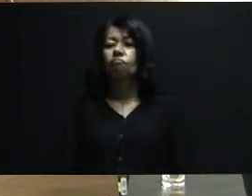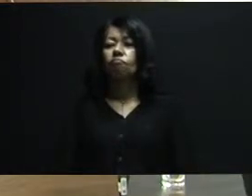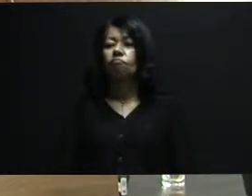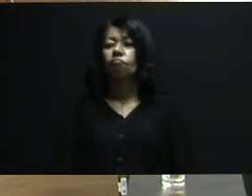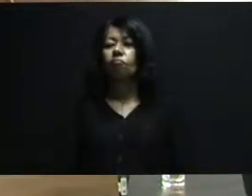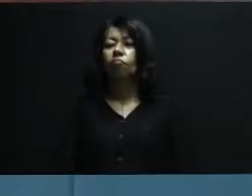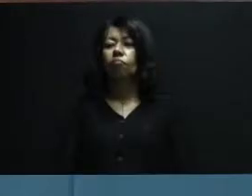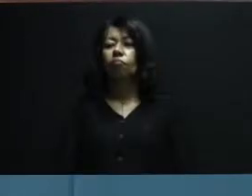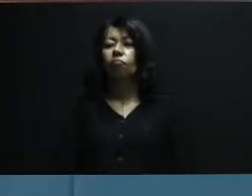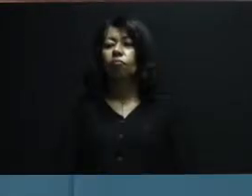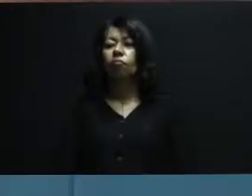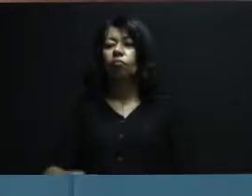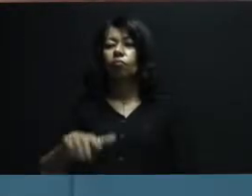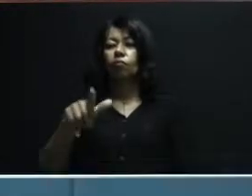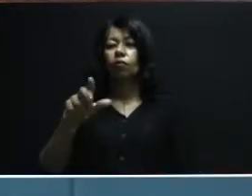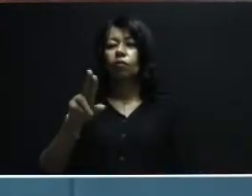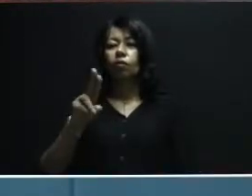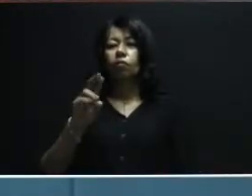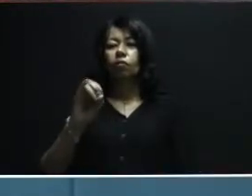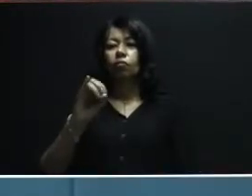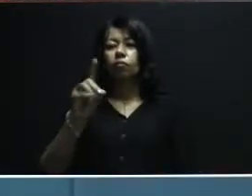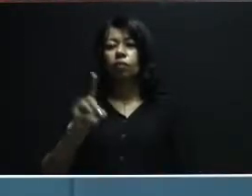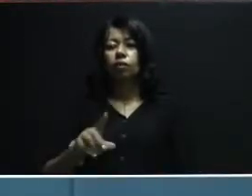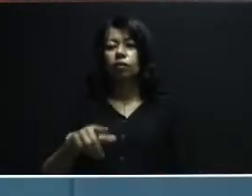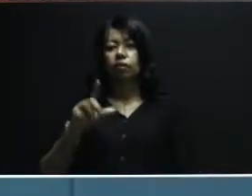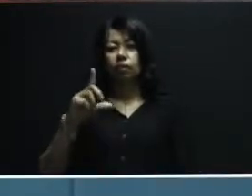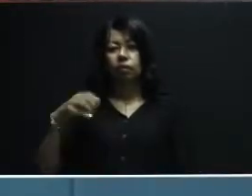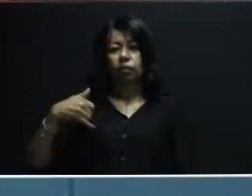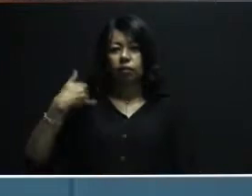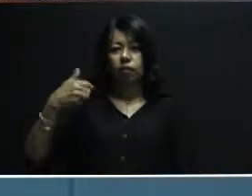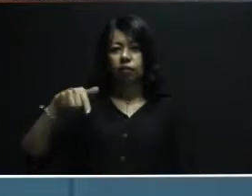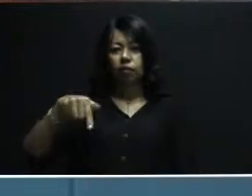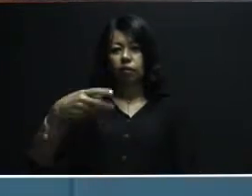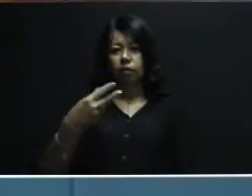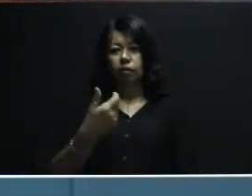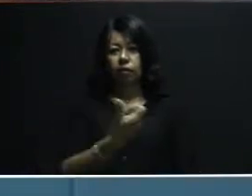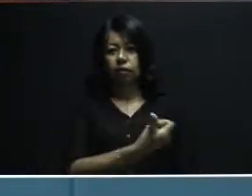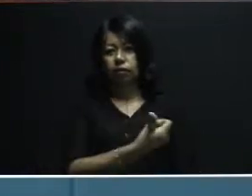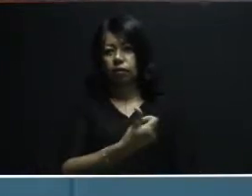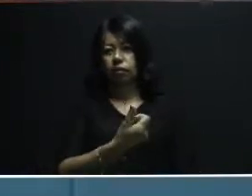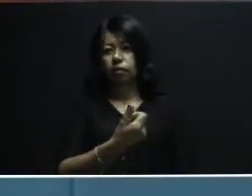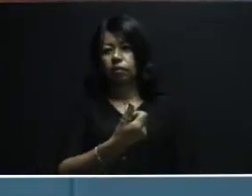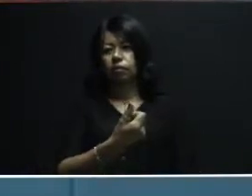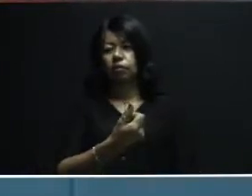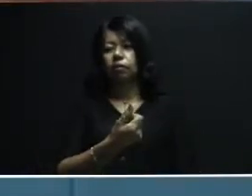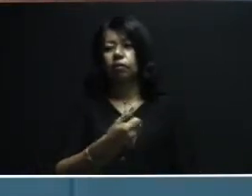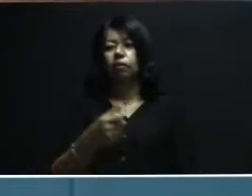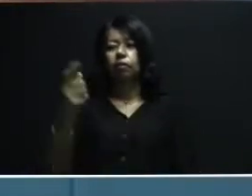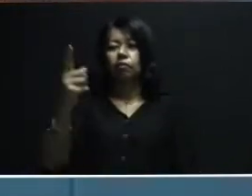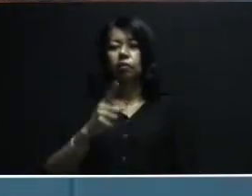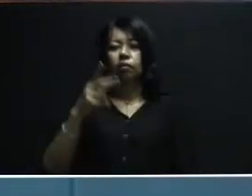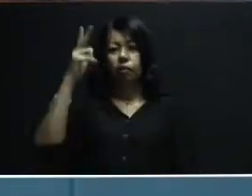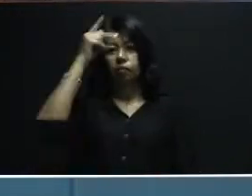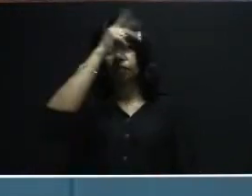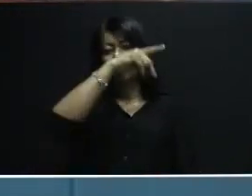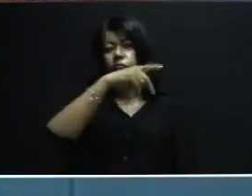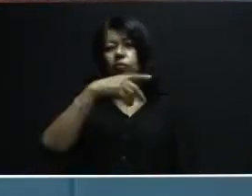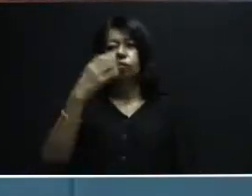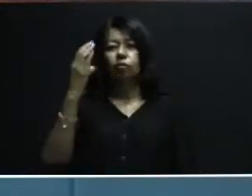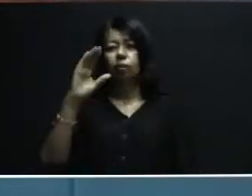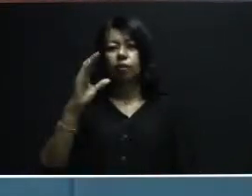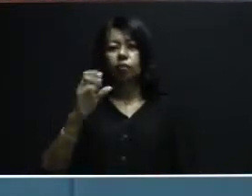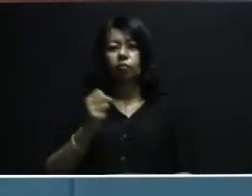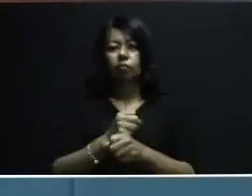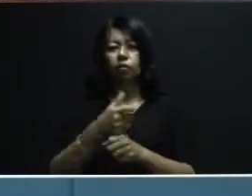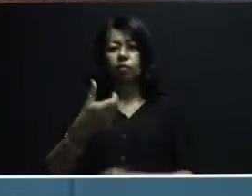Luiz Franco Barreto, de 76 anos, veio para a Prefeitura de Cubatão em 64,